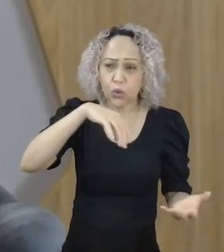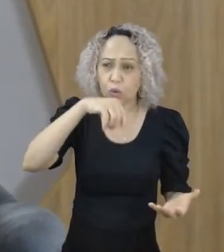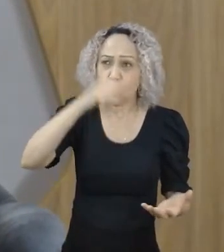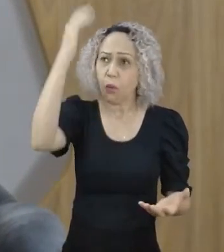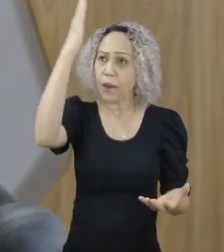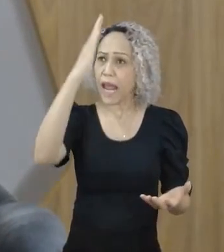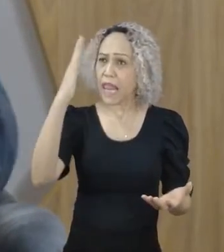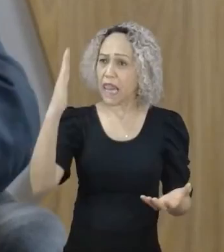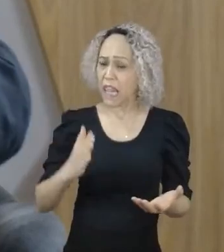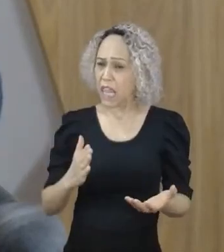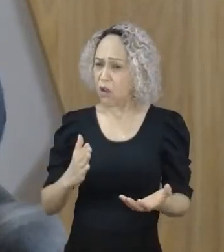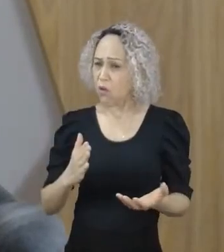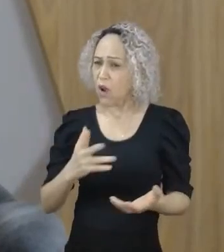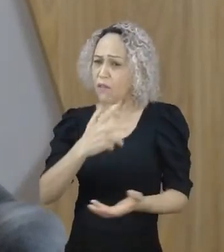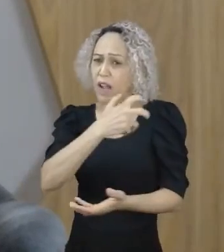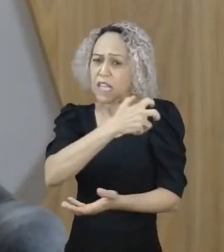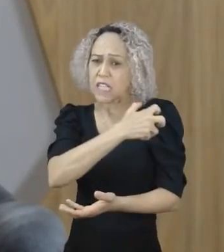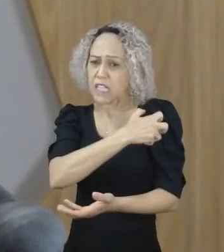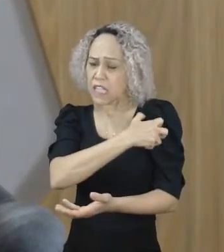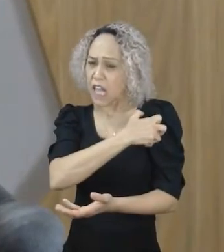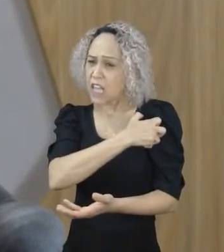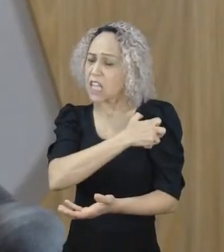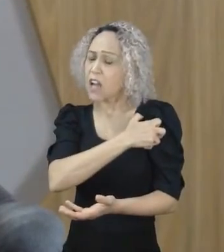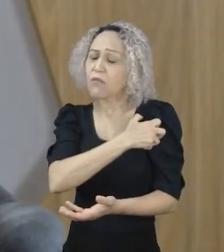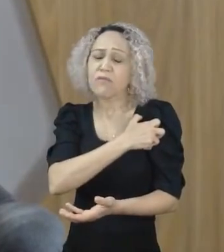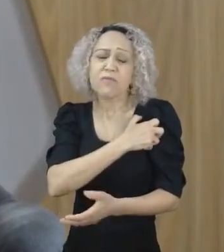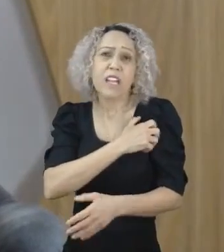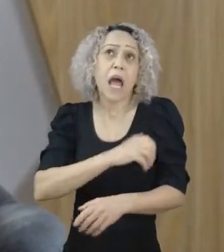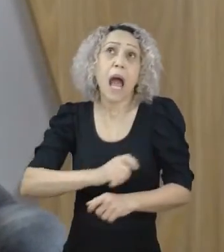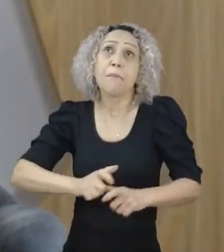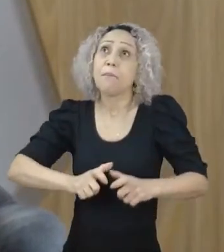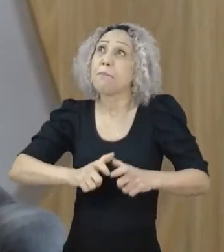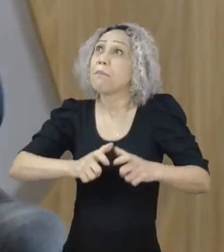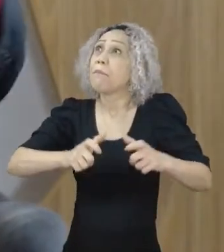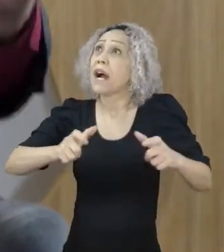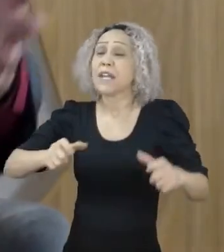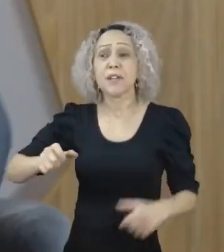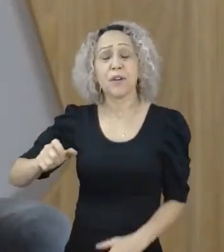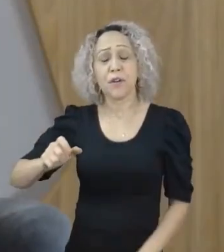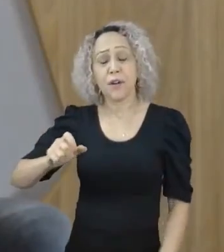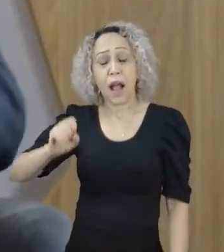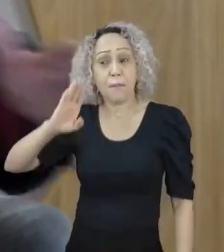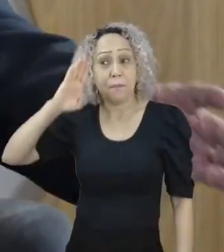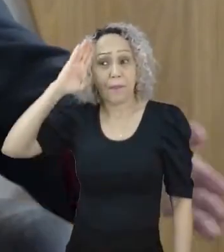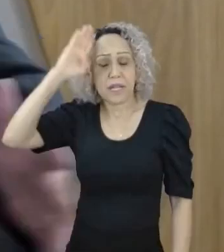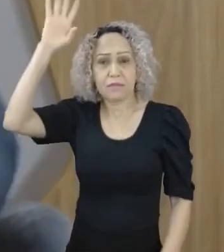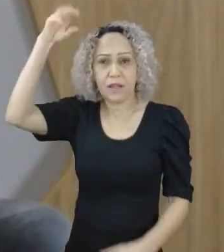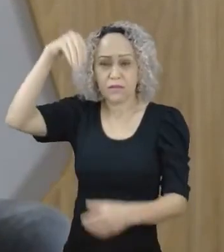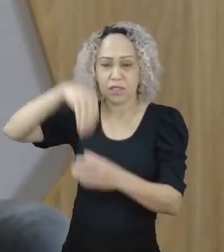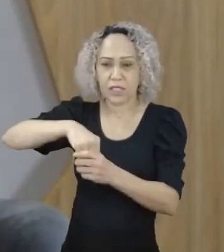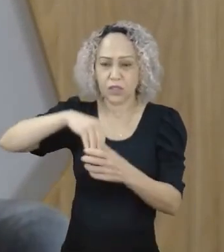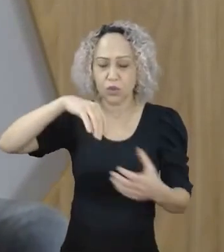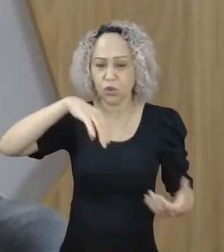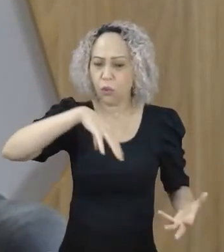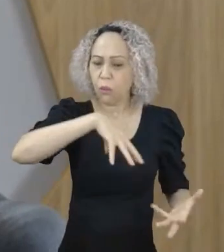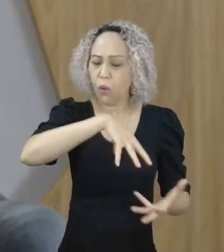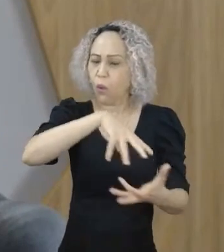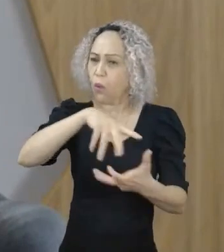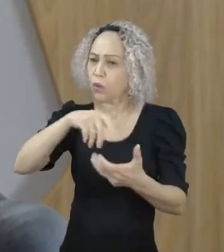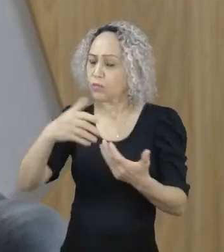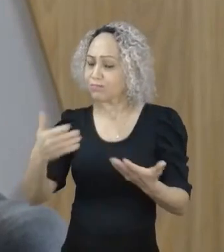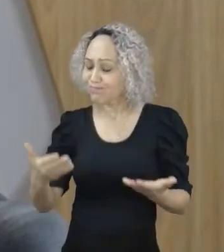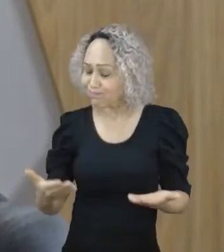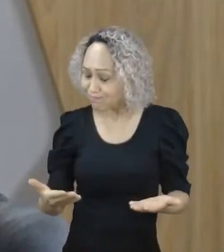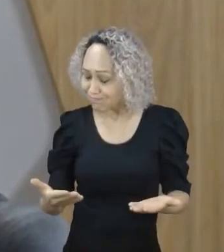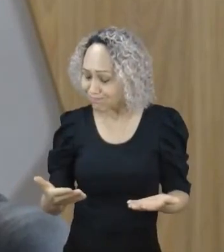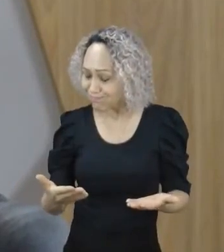não precisava mais você fazer muita convocação, não. Bastava dizer, ó, dia tal, vem aqui vacinar, a vacina está no posto de saúde.